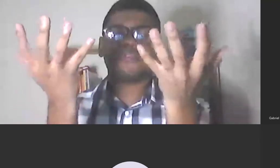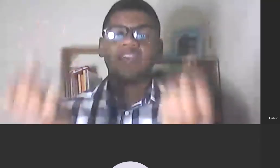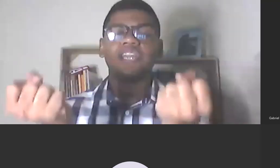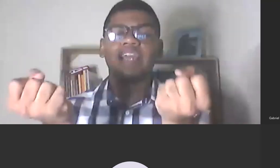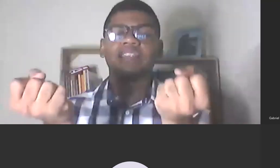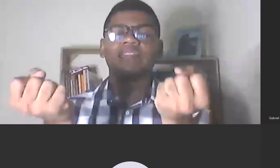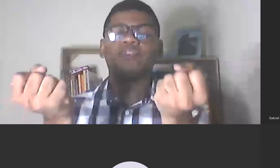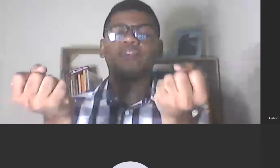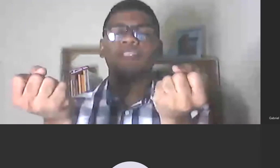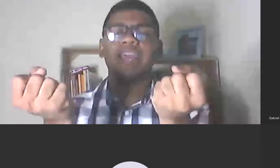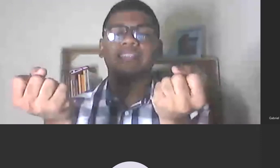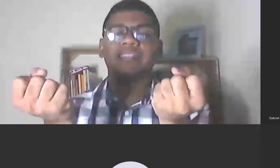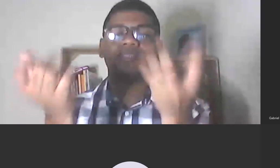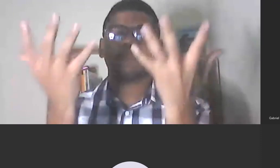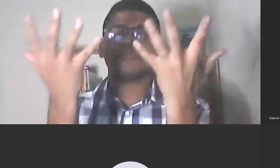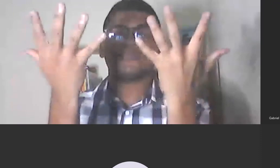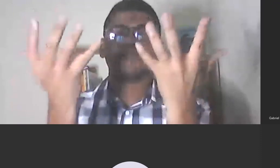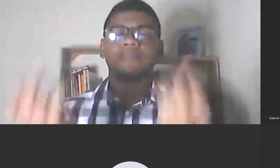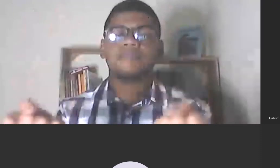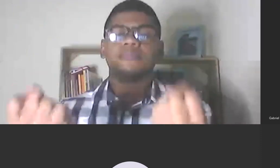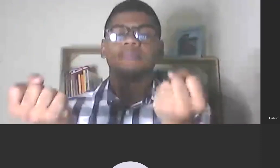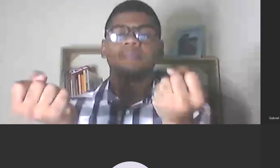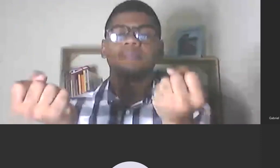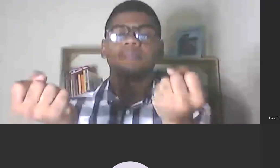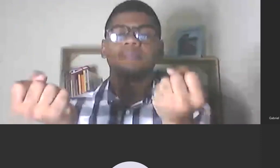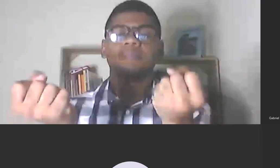a gente fecha elas em forma de S.